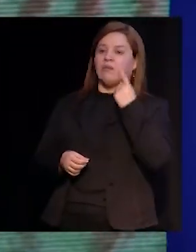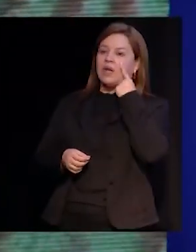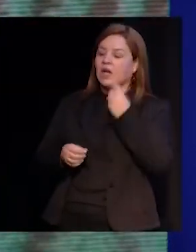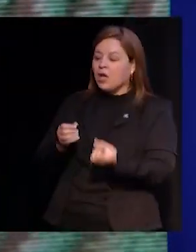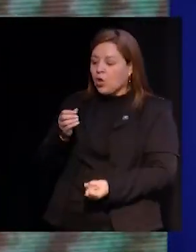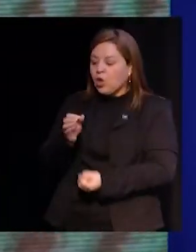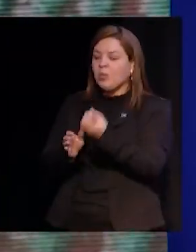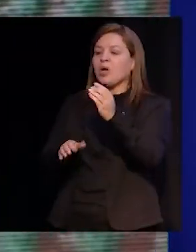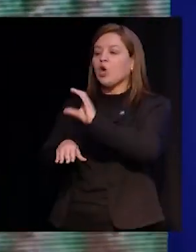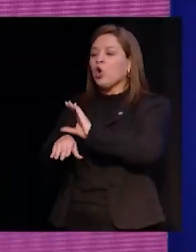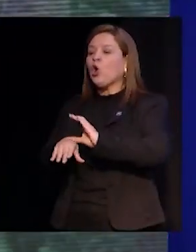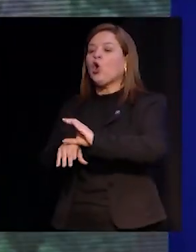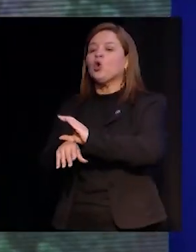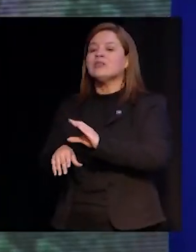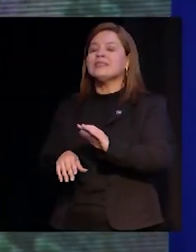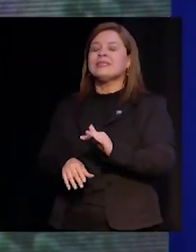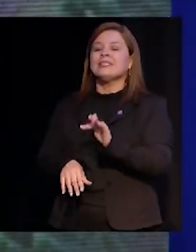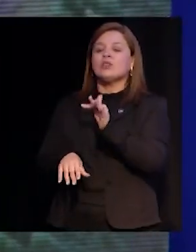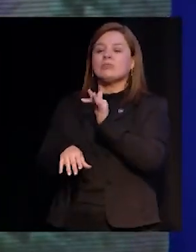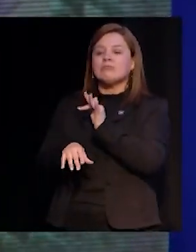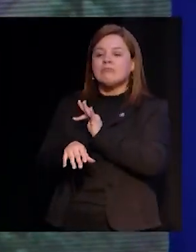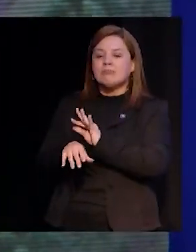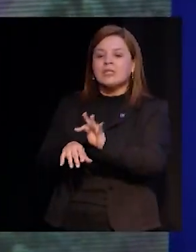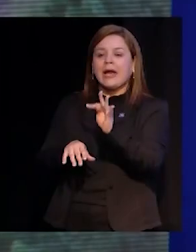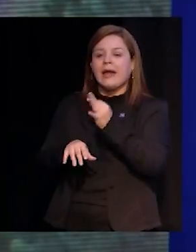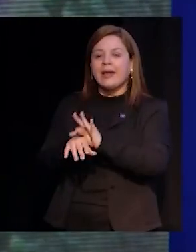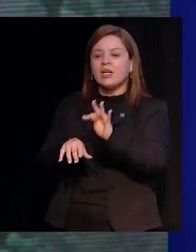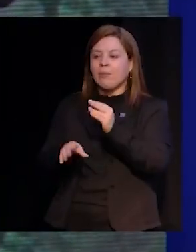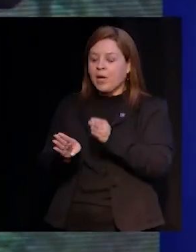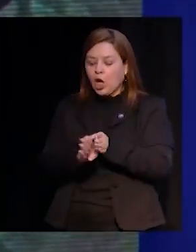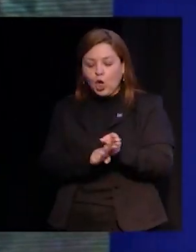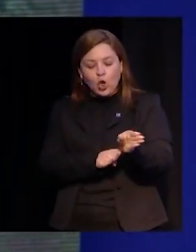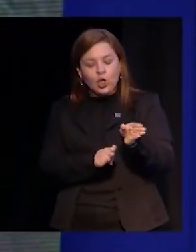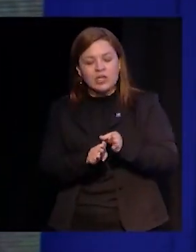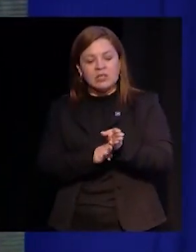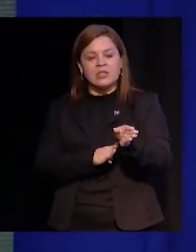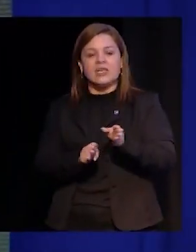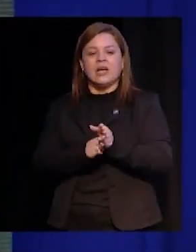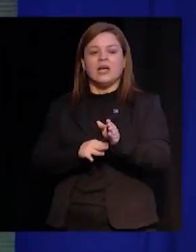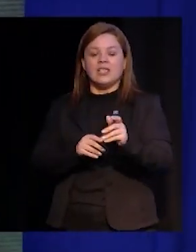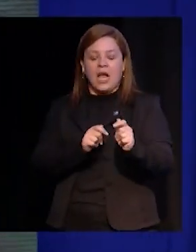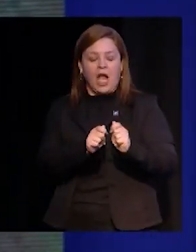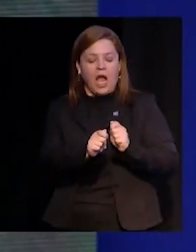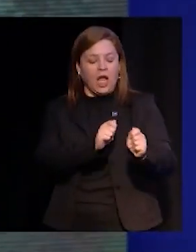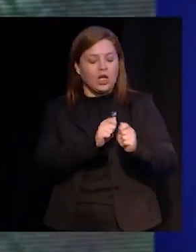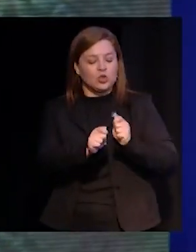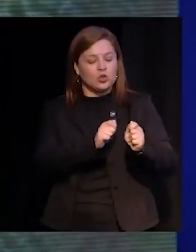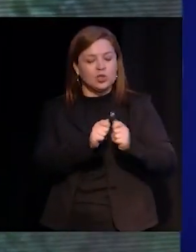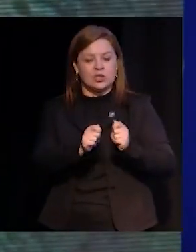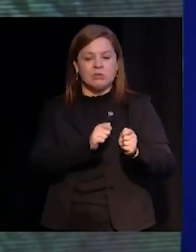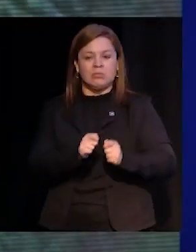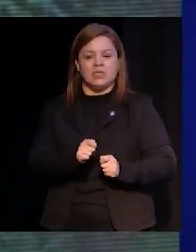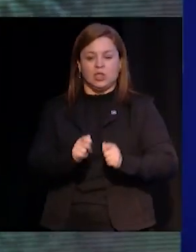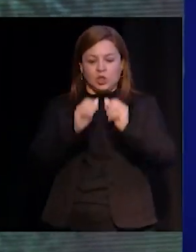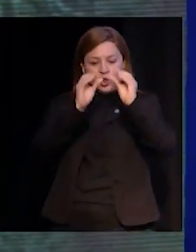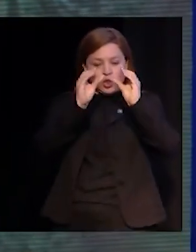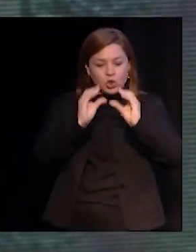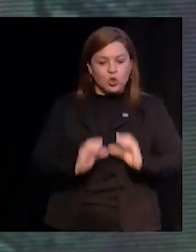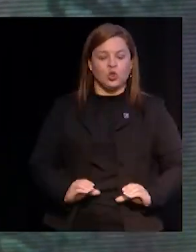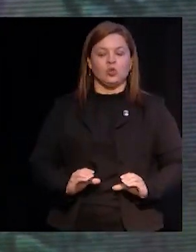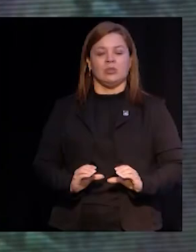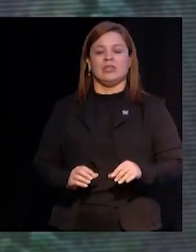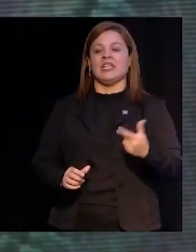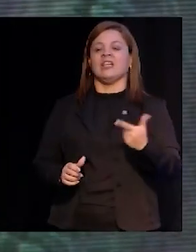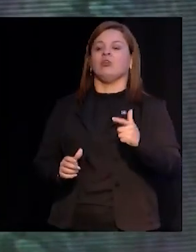constituir um conselho técnico para orientar a elaboração de um termo de ajustamento de conduta que não tem